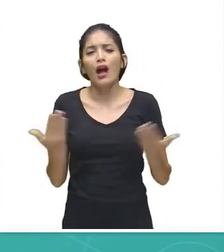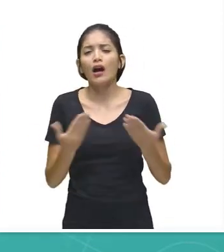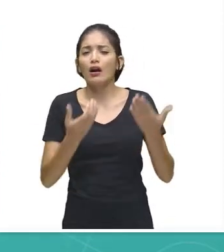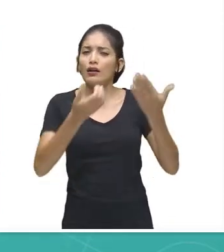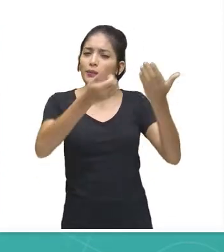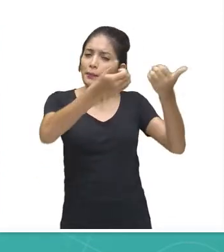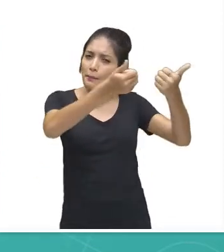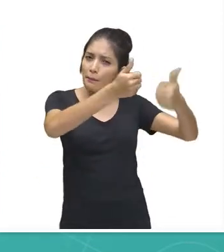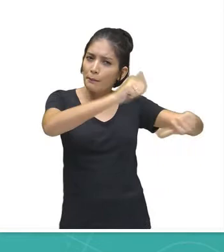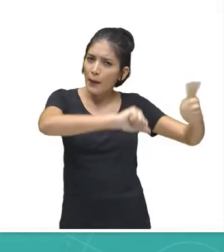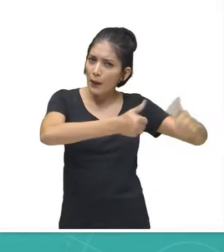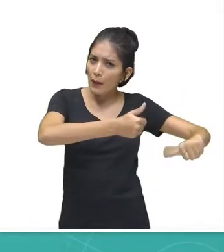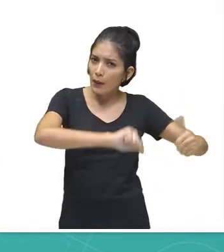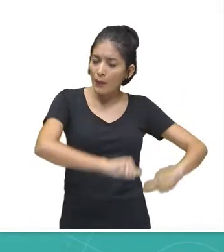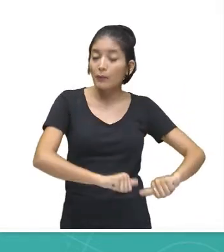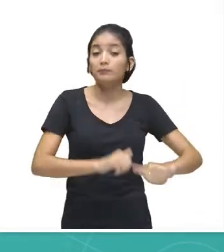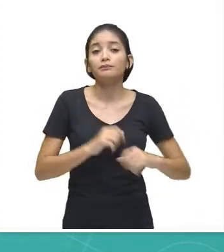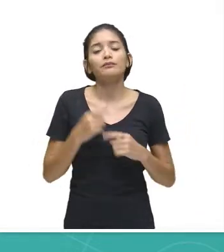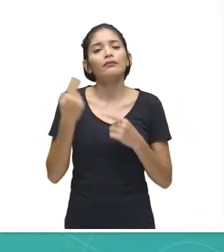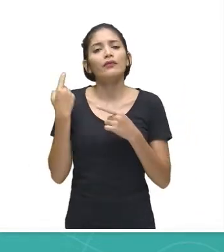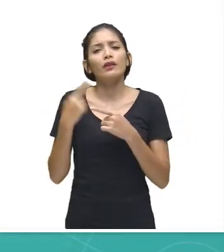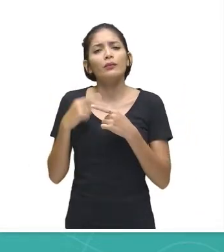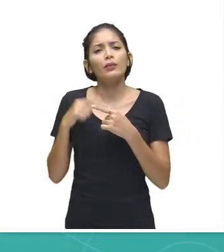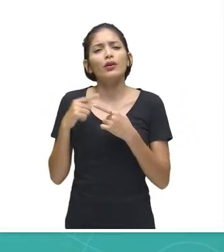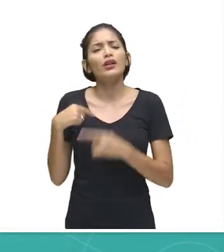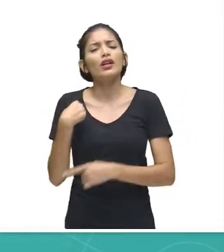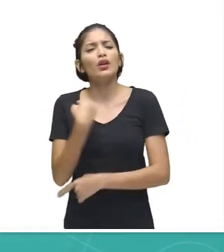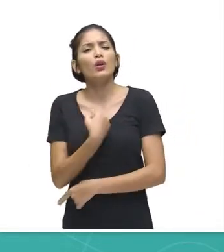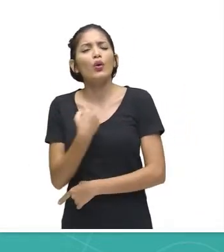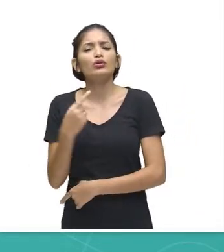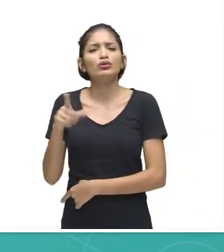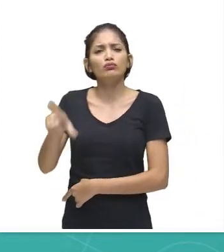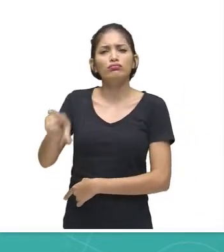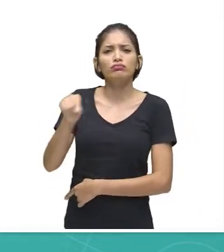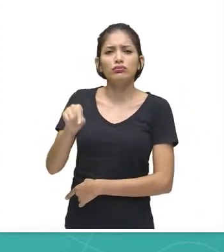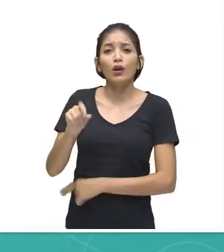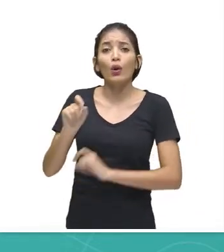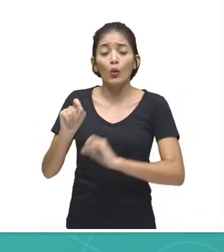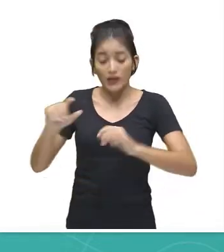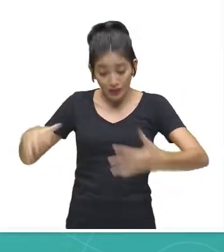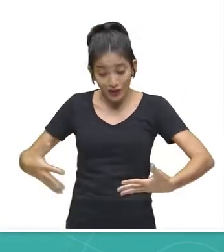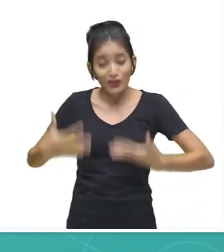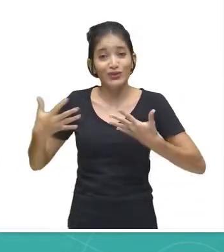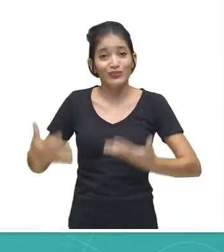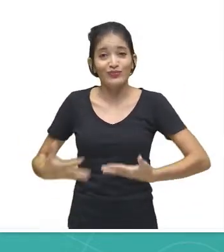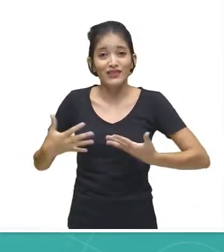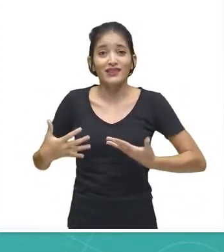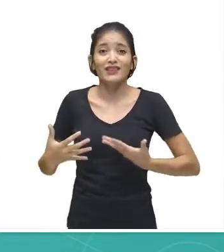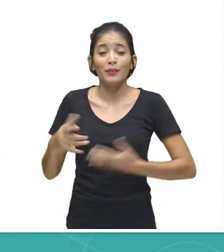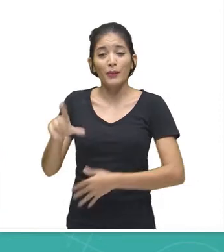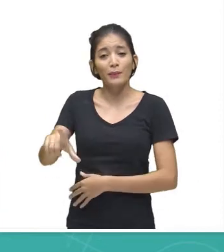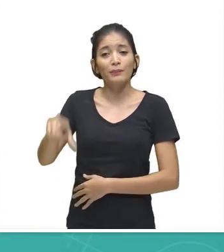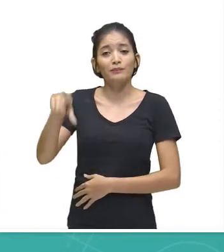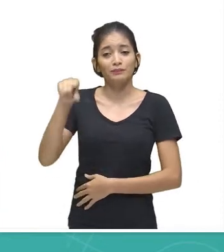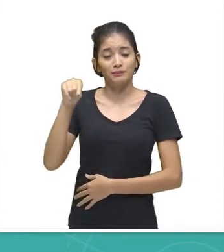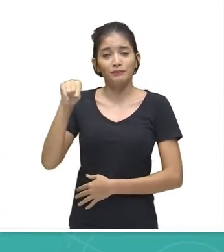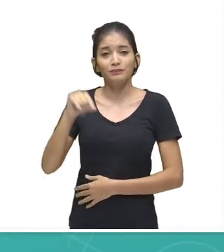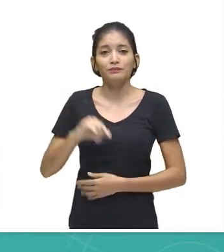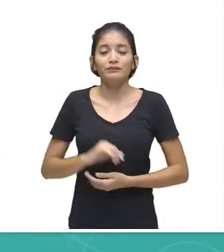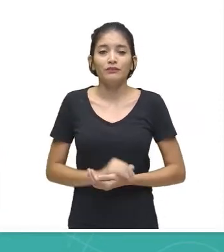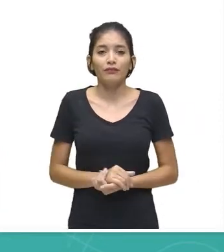aí. Por que é que nós fazemos? O que nos move para esta escolha?